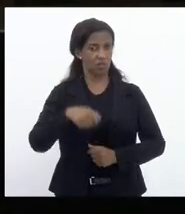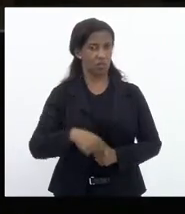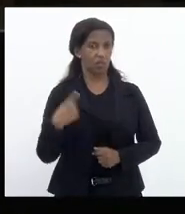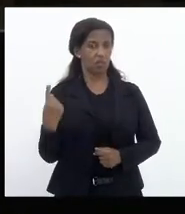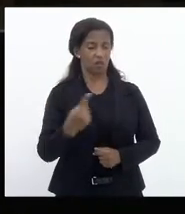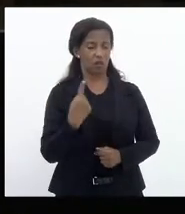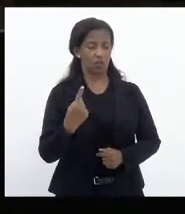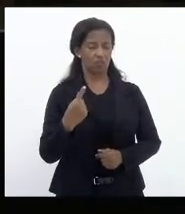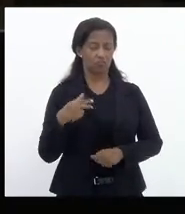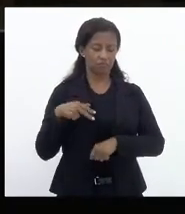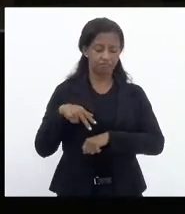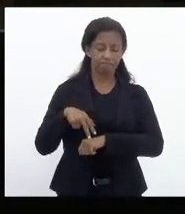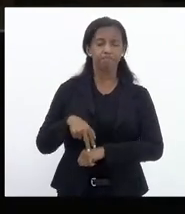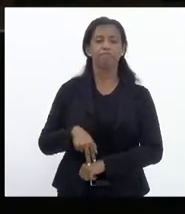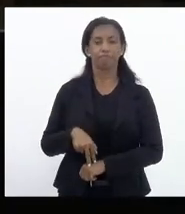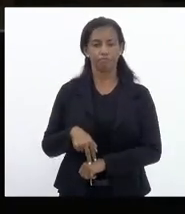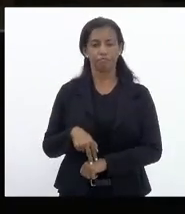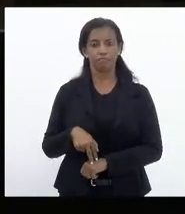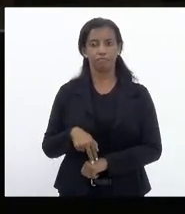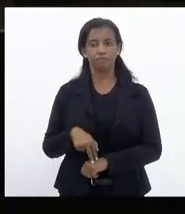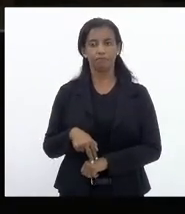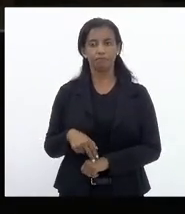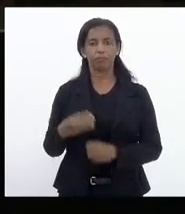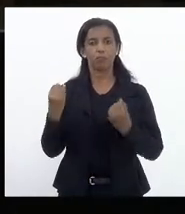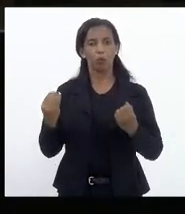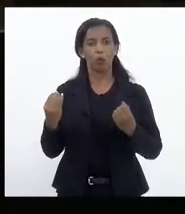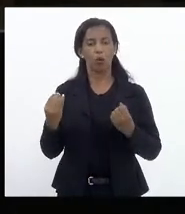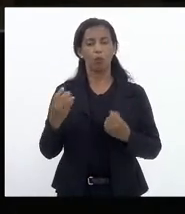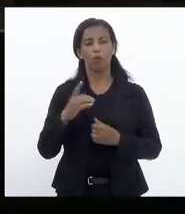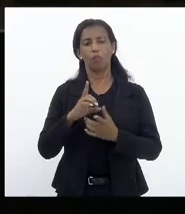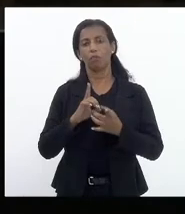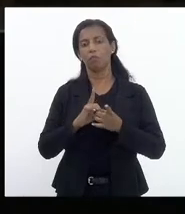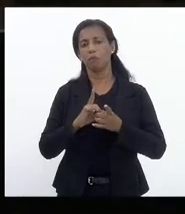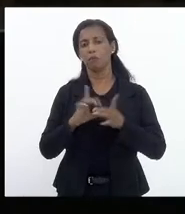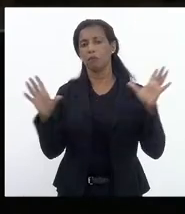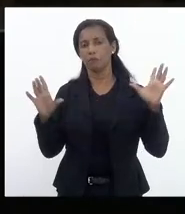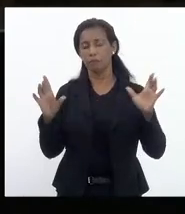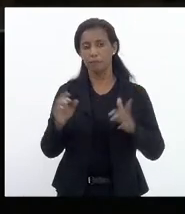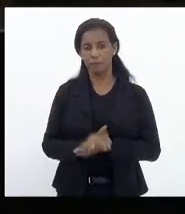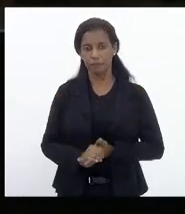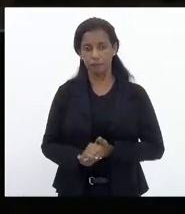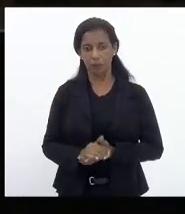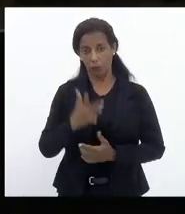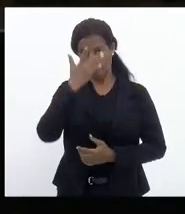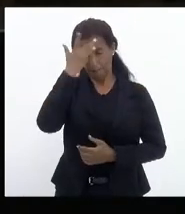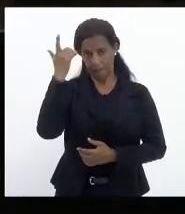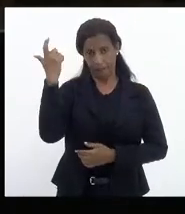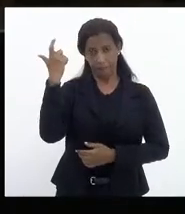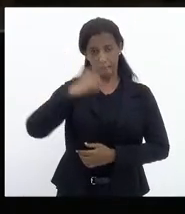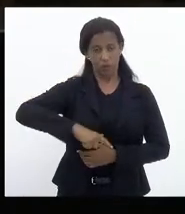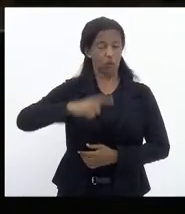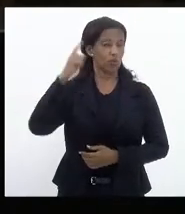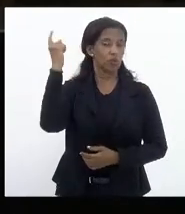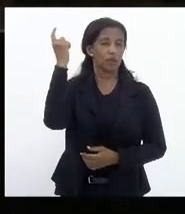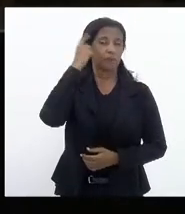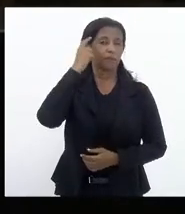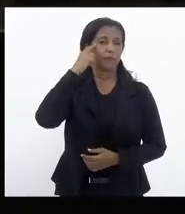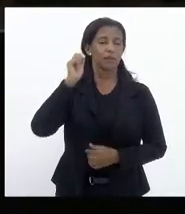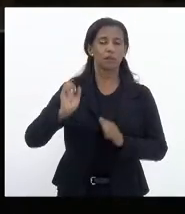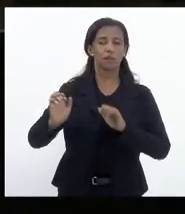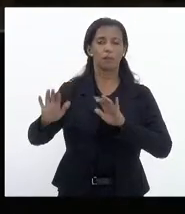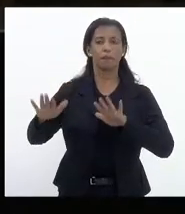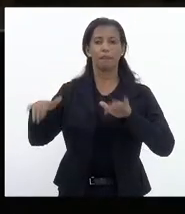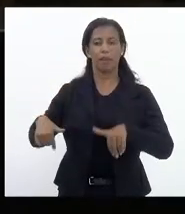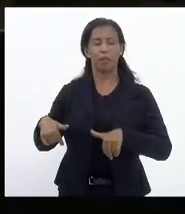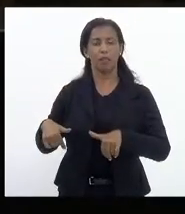estaremos aqui que quer como Democratas como um pessoas que pensam no